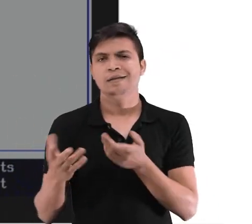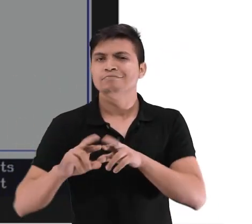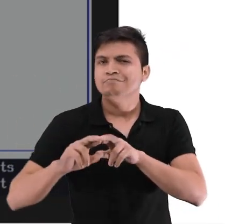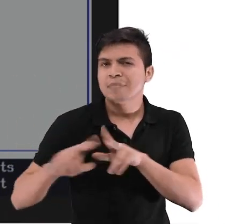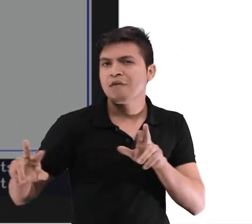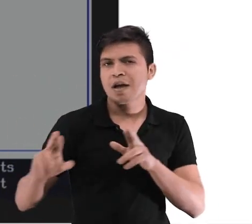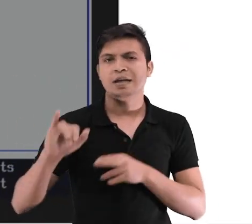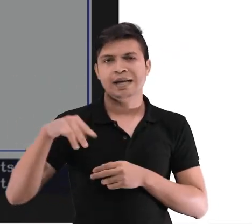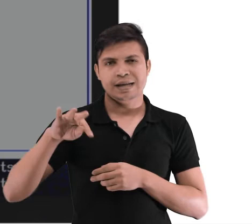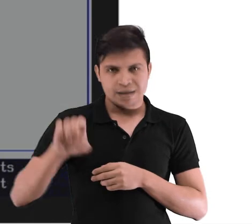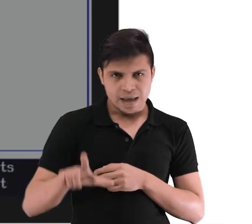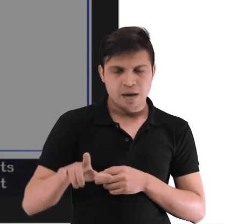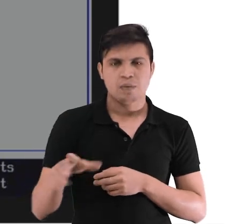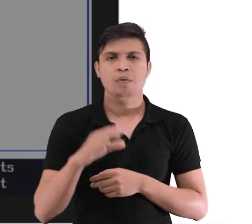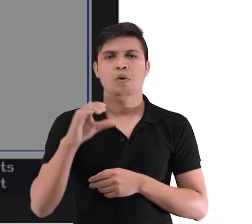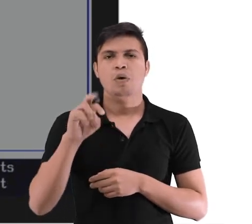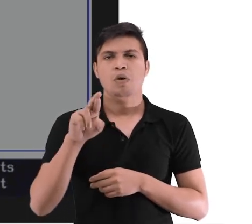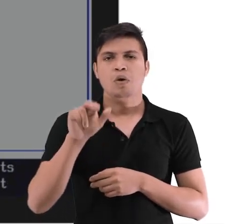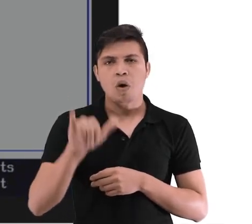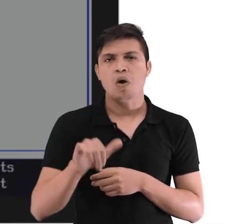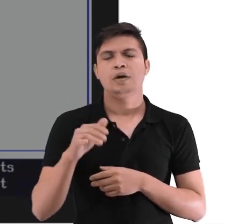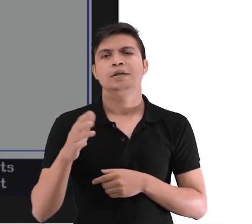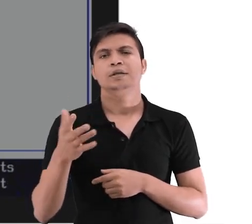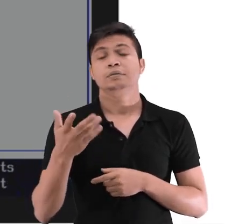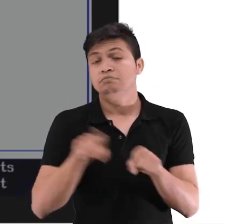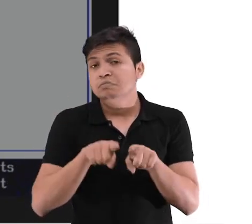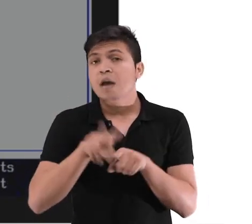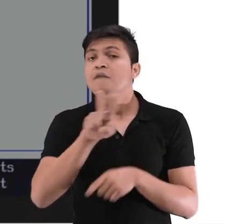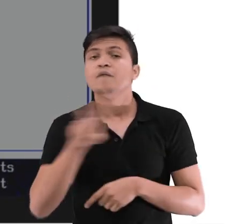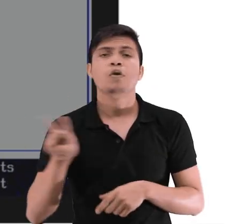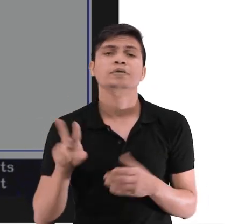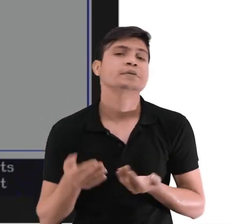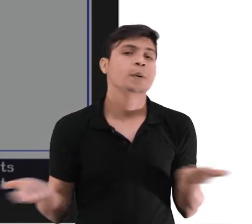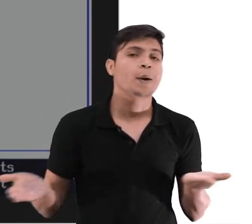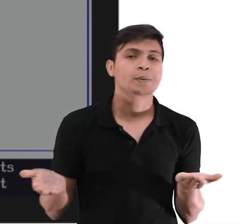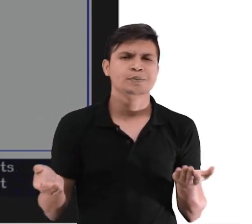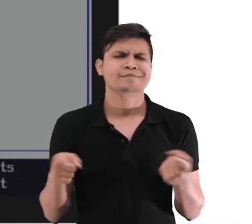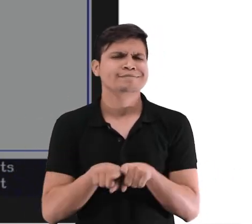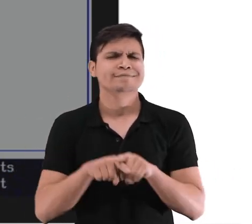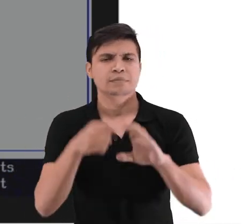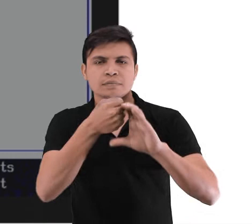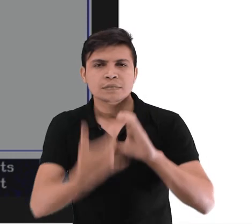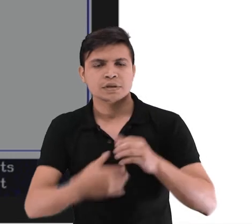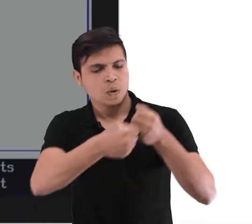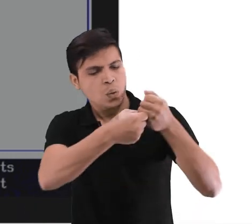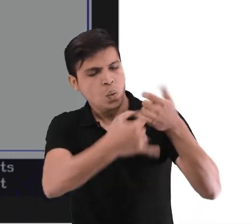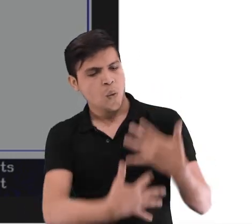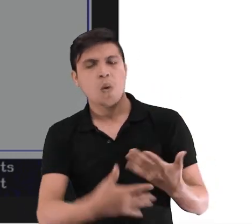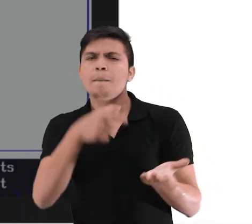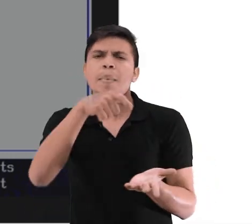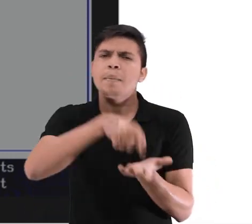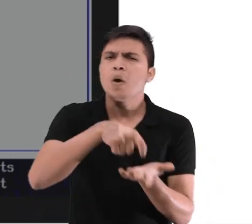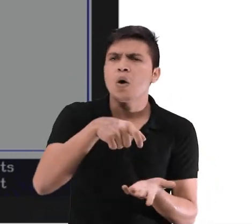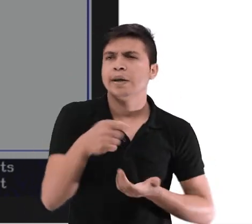diz também a velocidade, certo? E ele dá também outros detalhes, memória, quanto tem